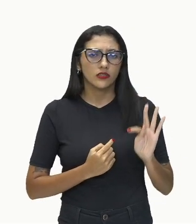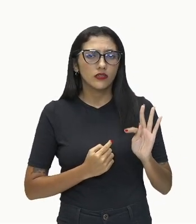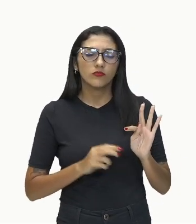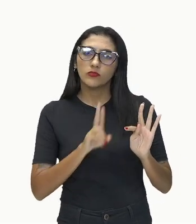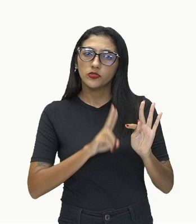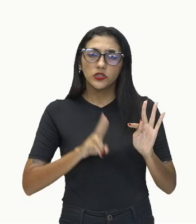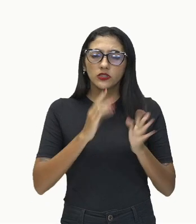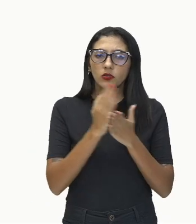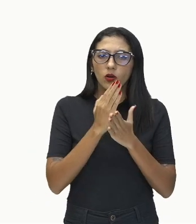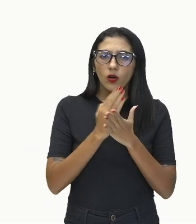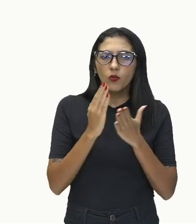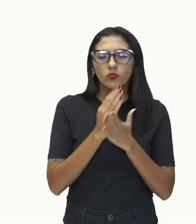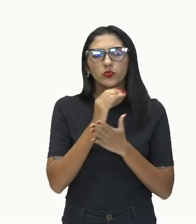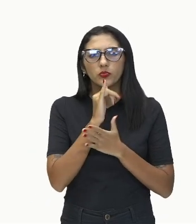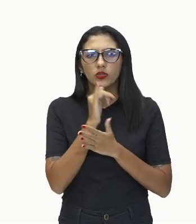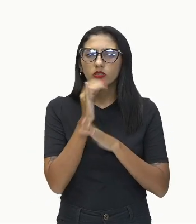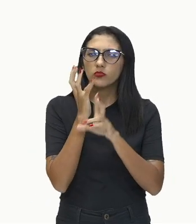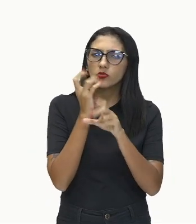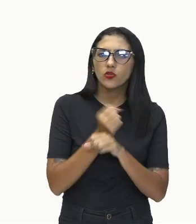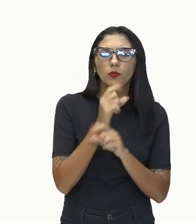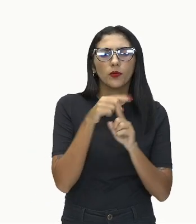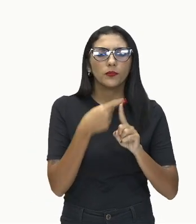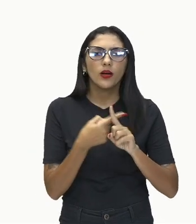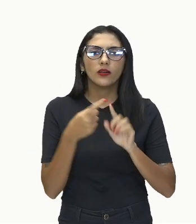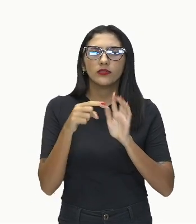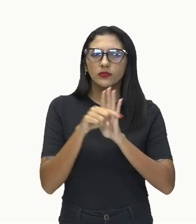compõem a matriz.